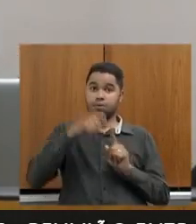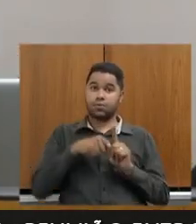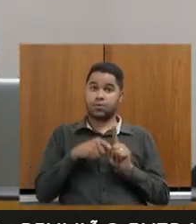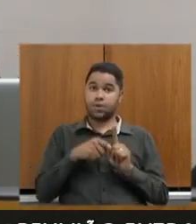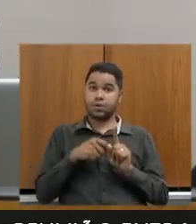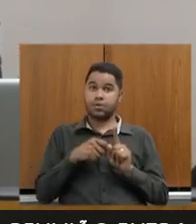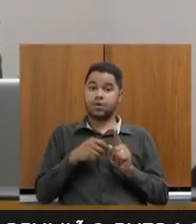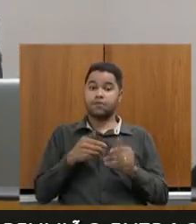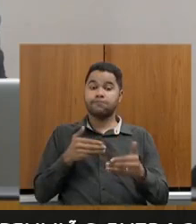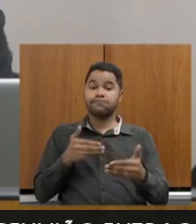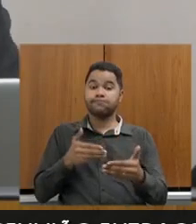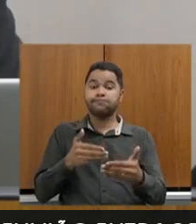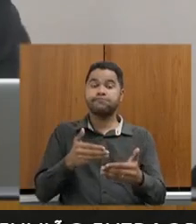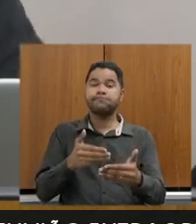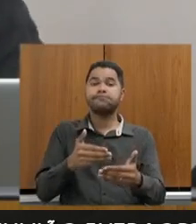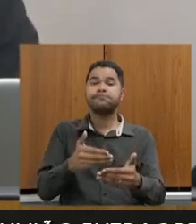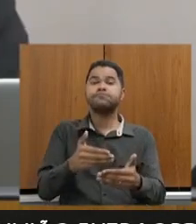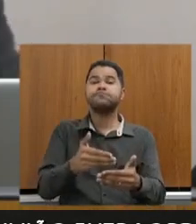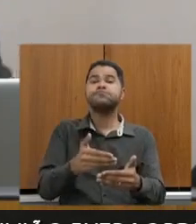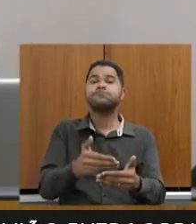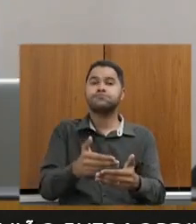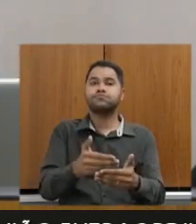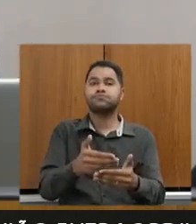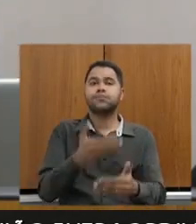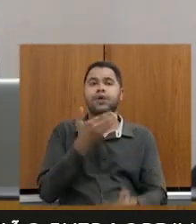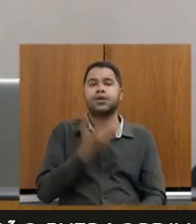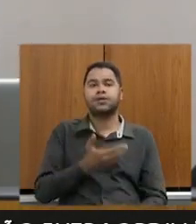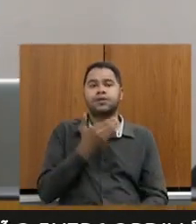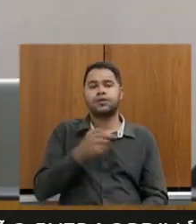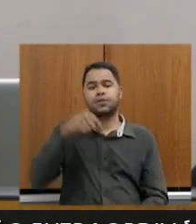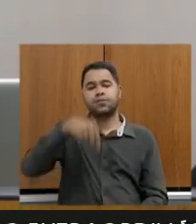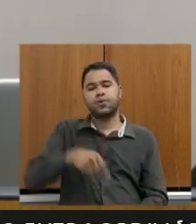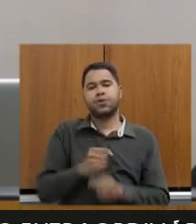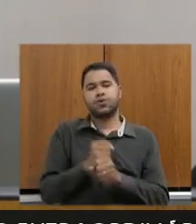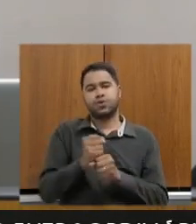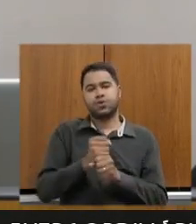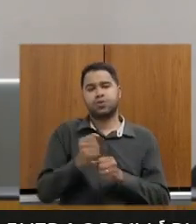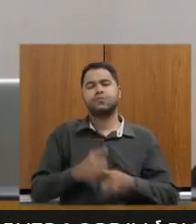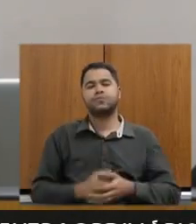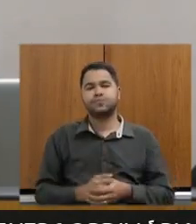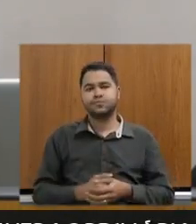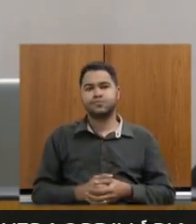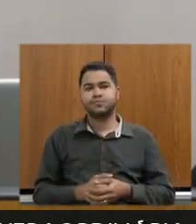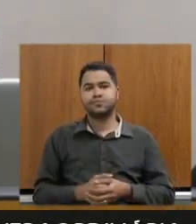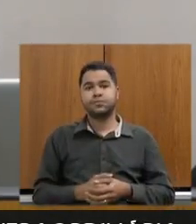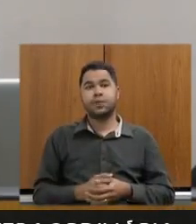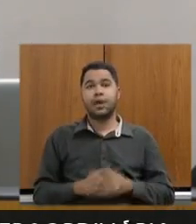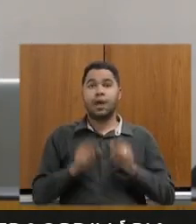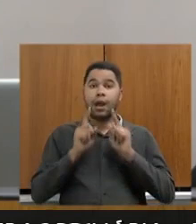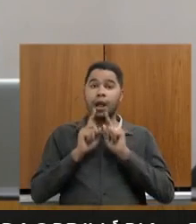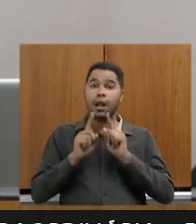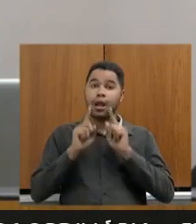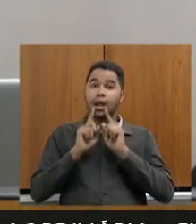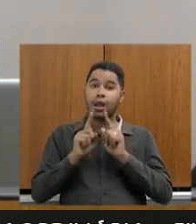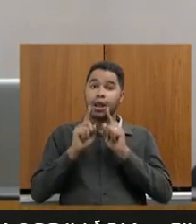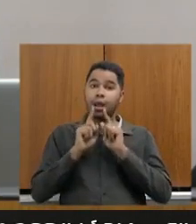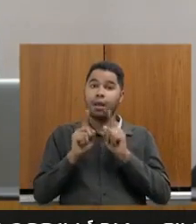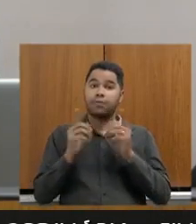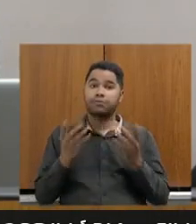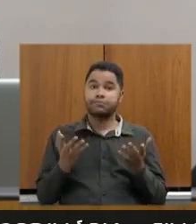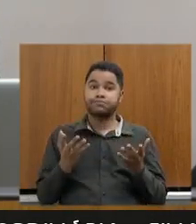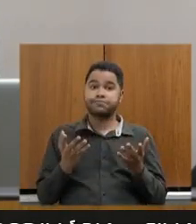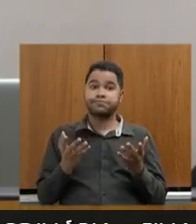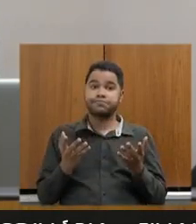se findará em dezembro de 2022 a reclamações secretário que